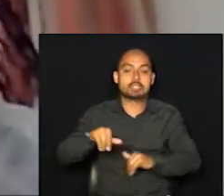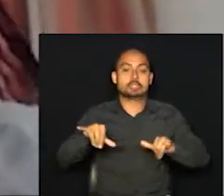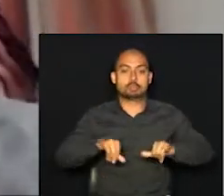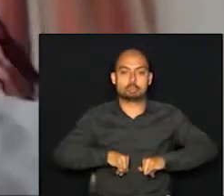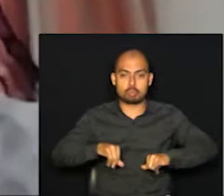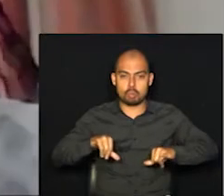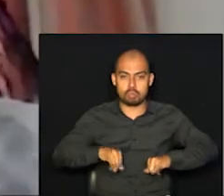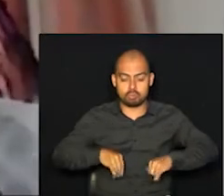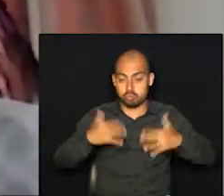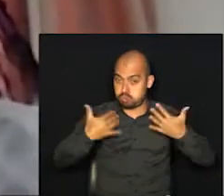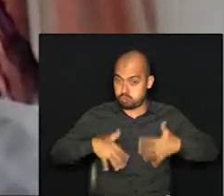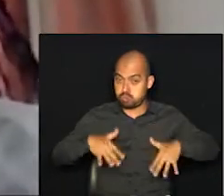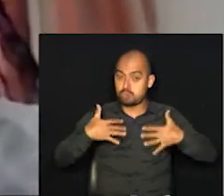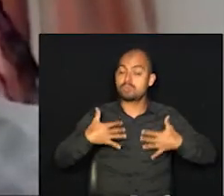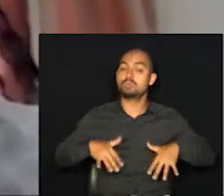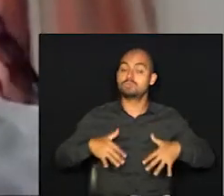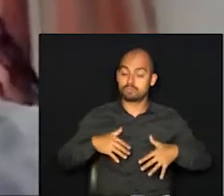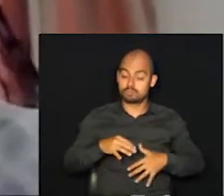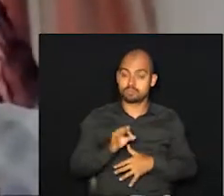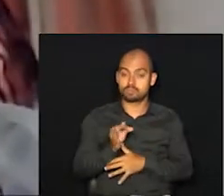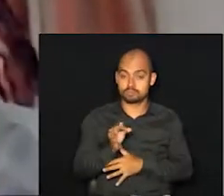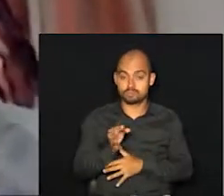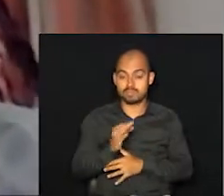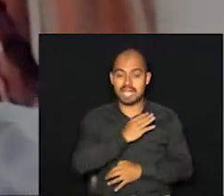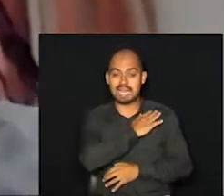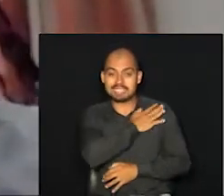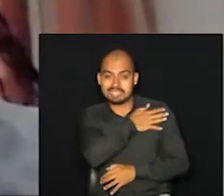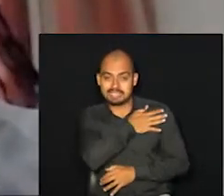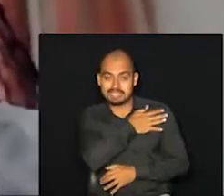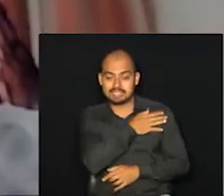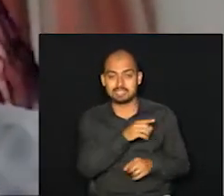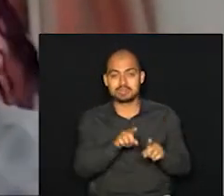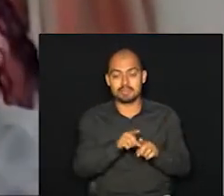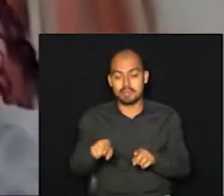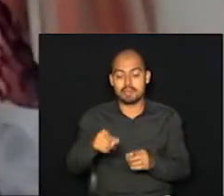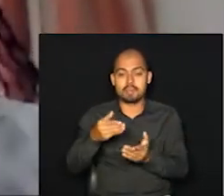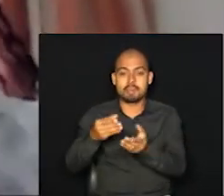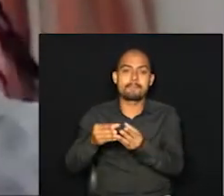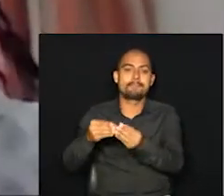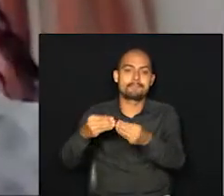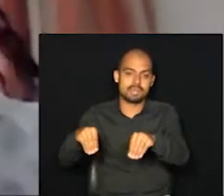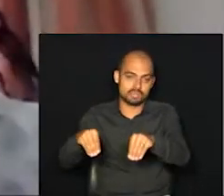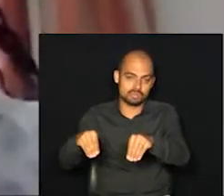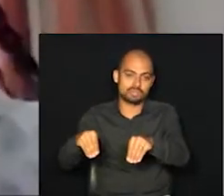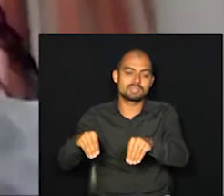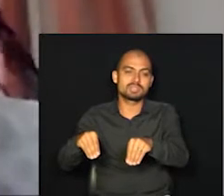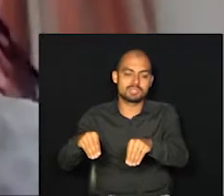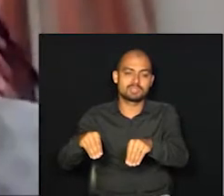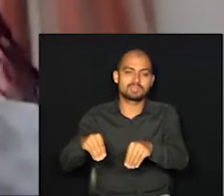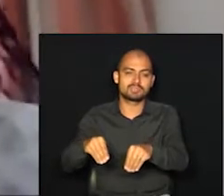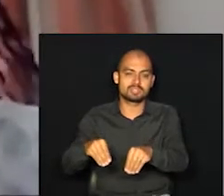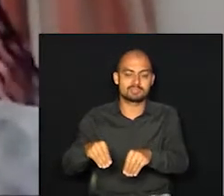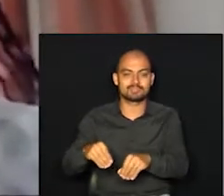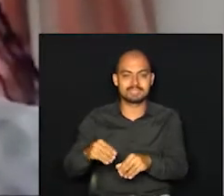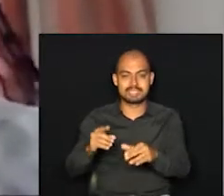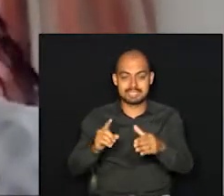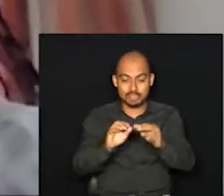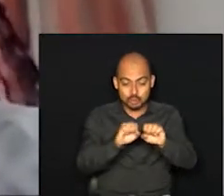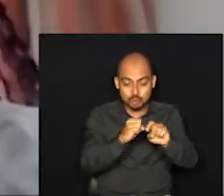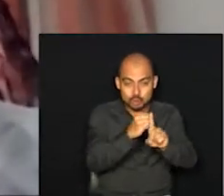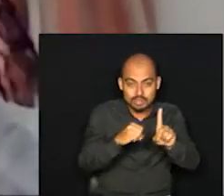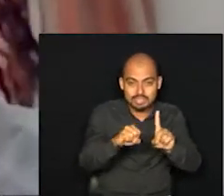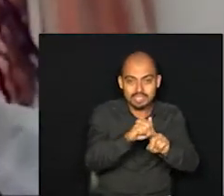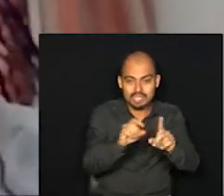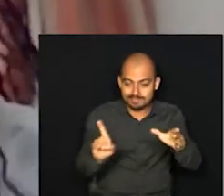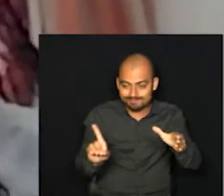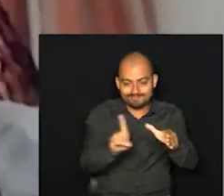mais, ele sofre mais o racismo, ele sofre mais as perdas, ele tem menos condições de inserção na sociedade. Por quê?